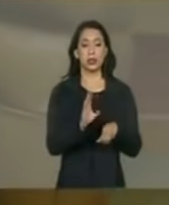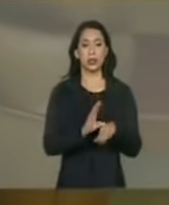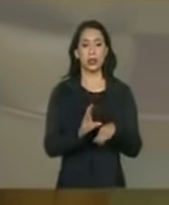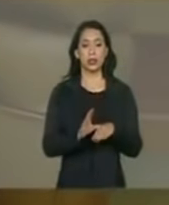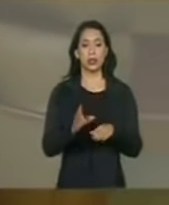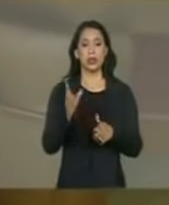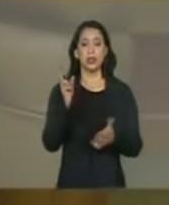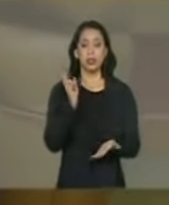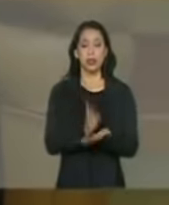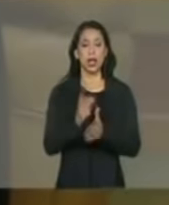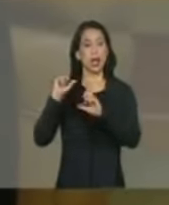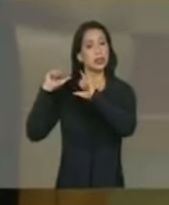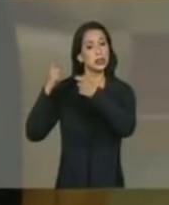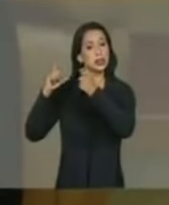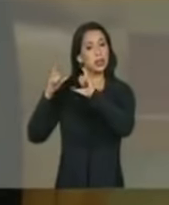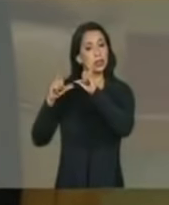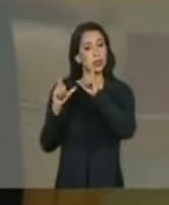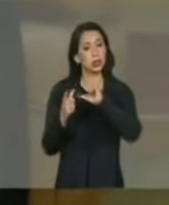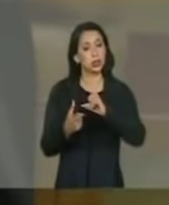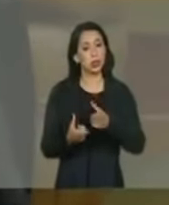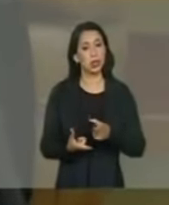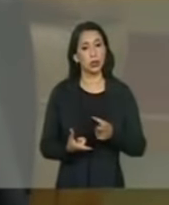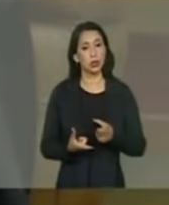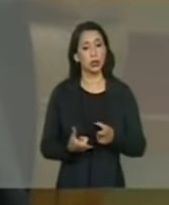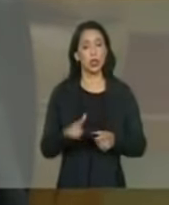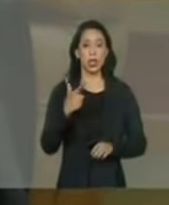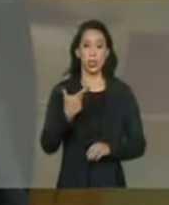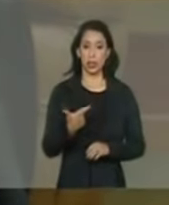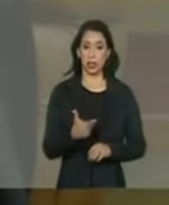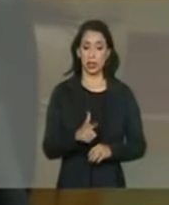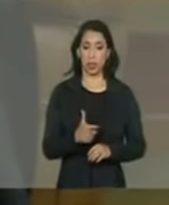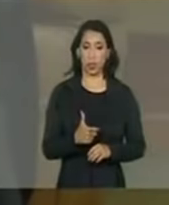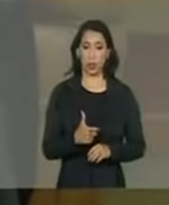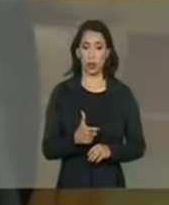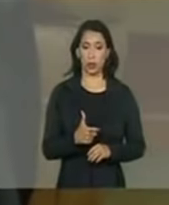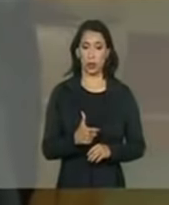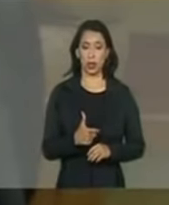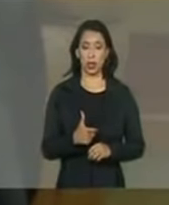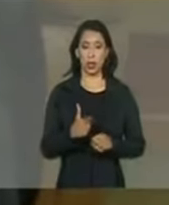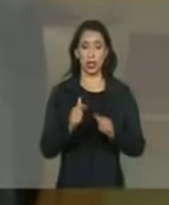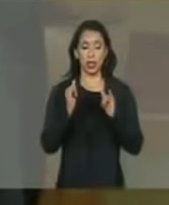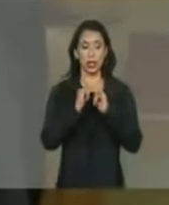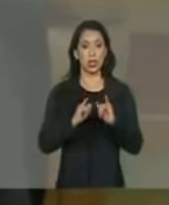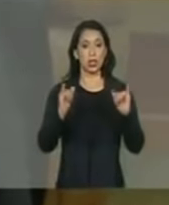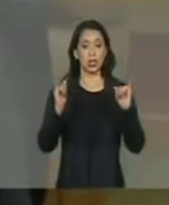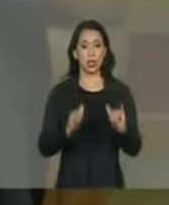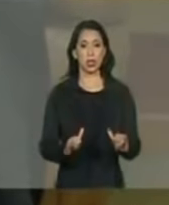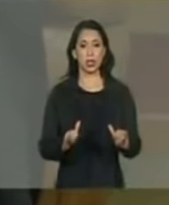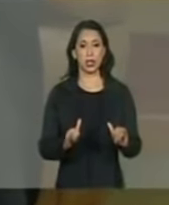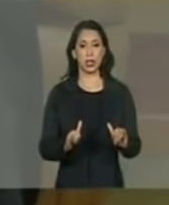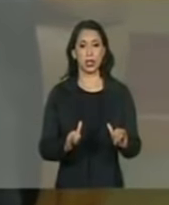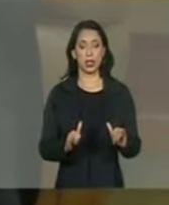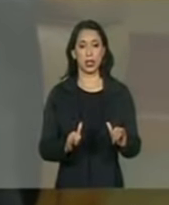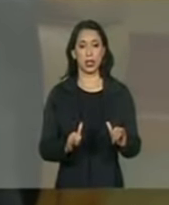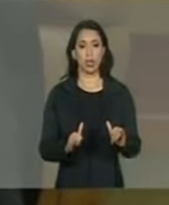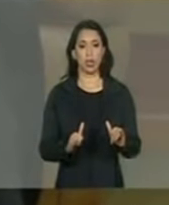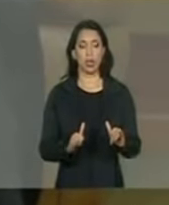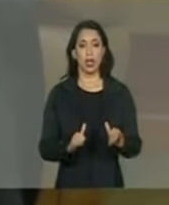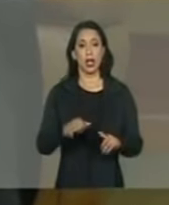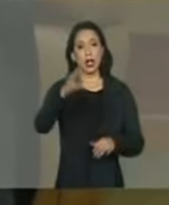do consumidor brasileiro ou seja não é declarar expressamente a presunção de